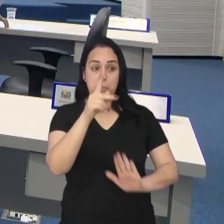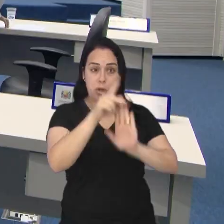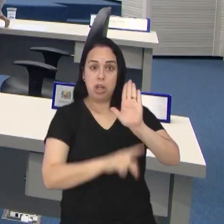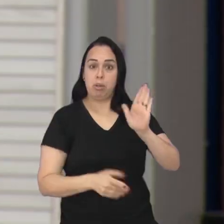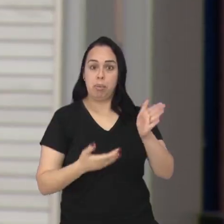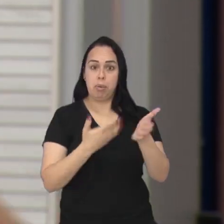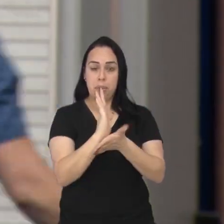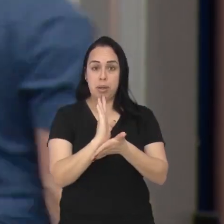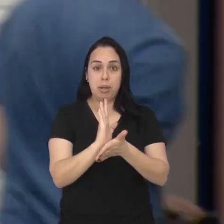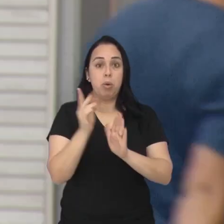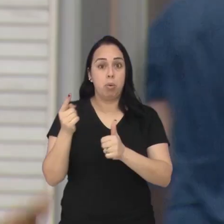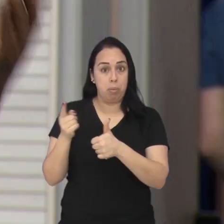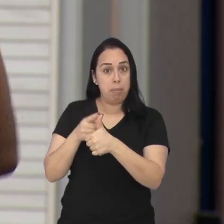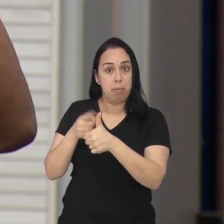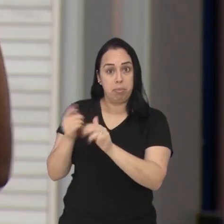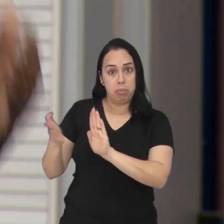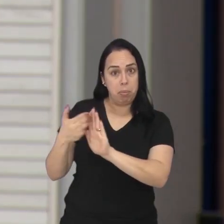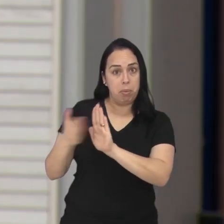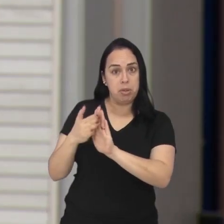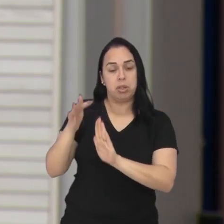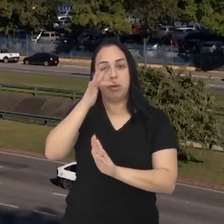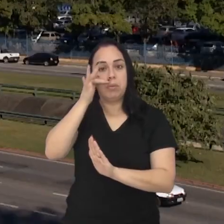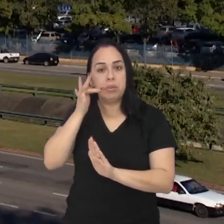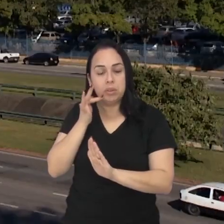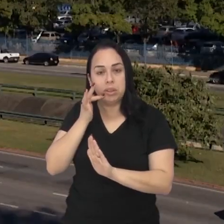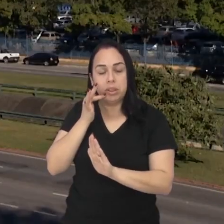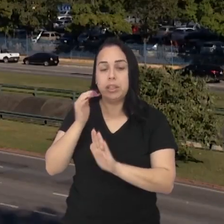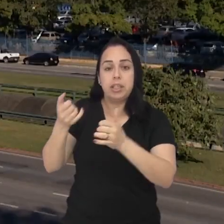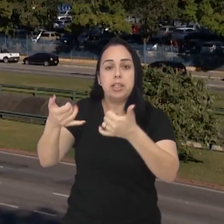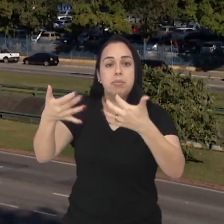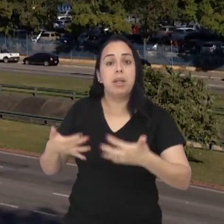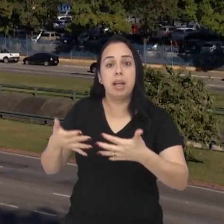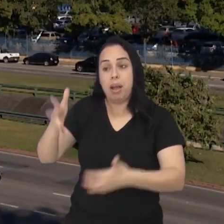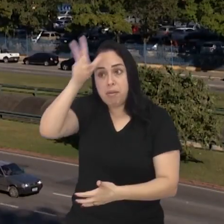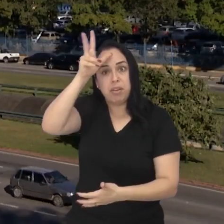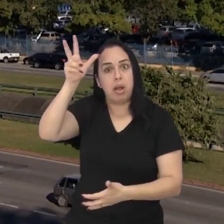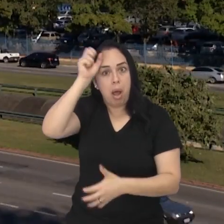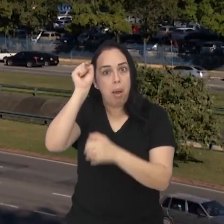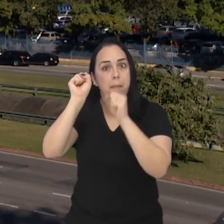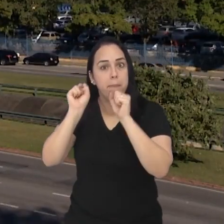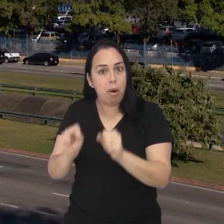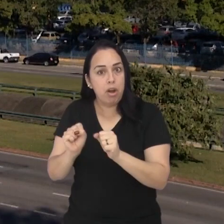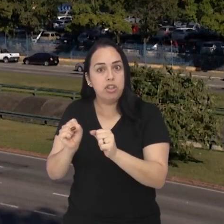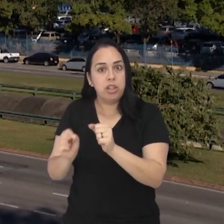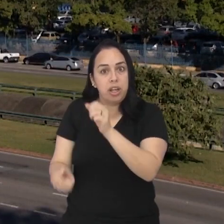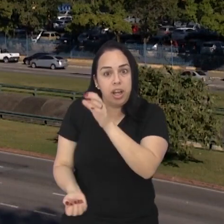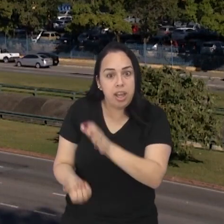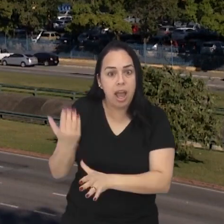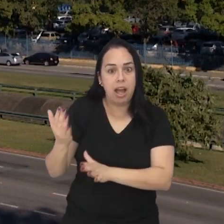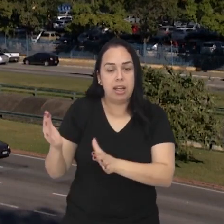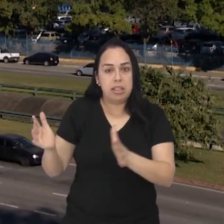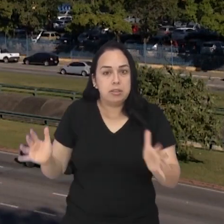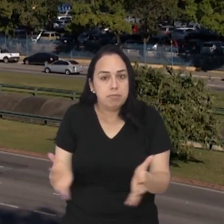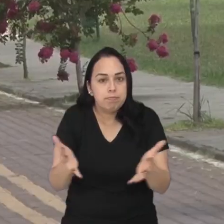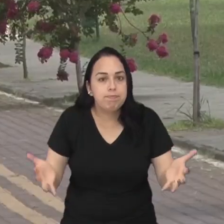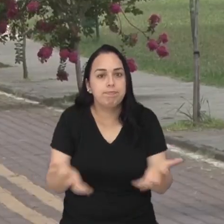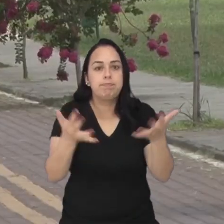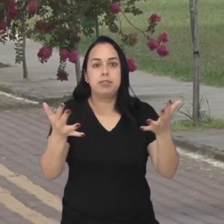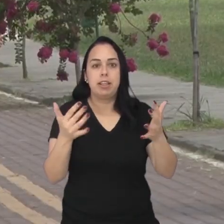do ano está a proposta do vereador Fabião Zagueiro, que autoriza a Prefeitura a criar uma frente de trabalho para